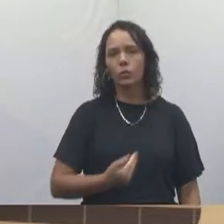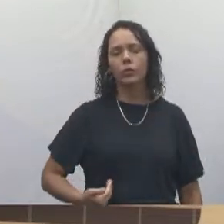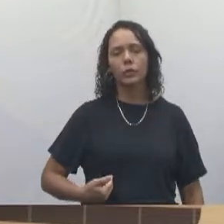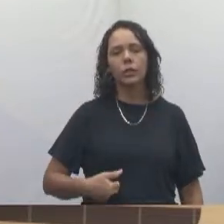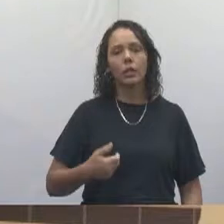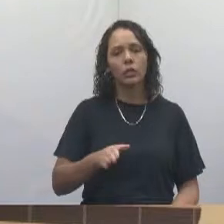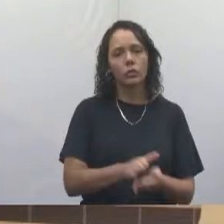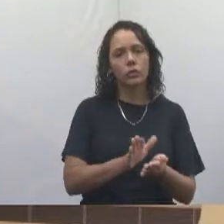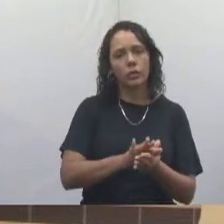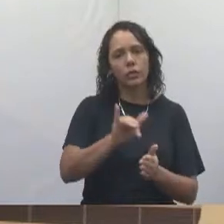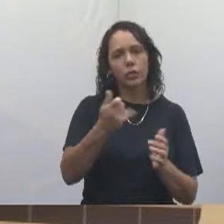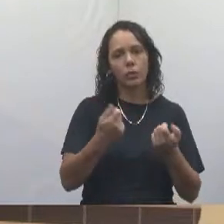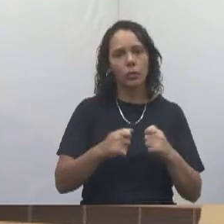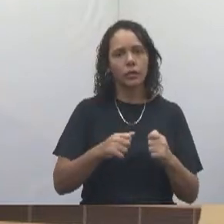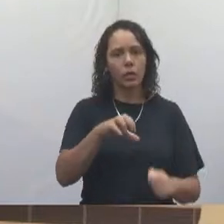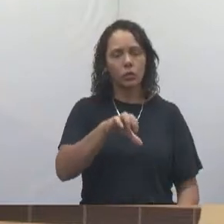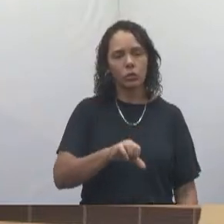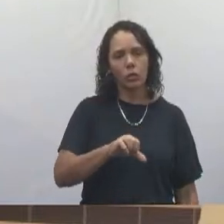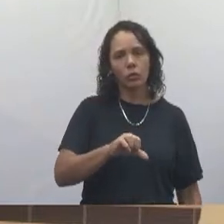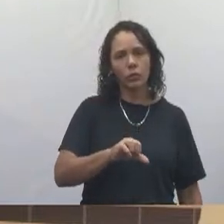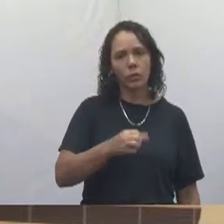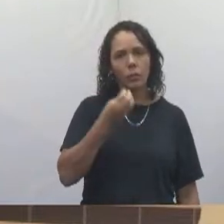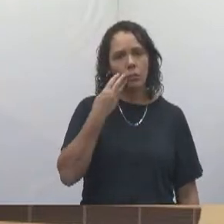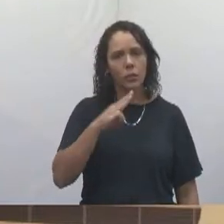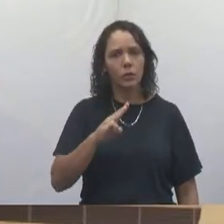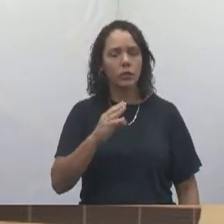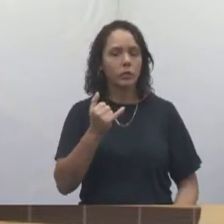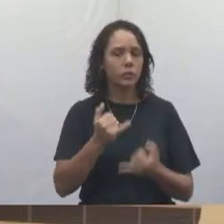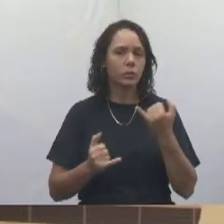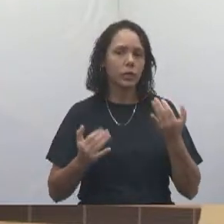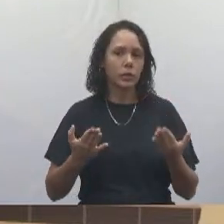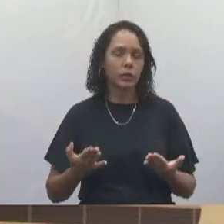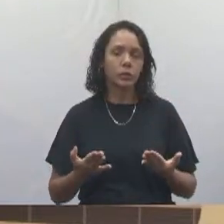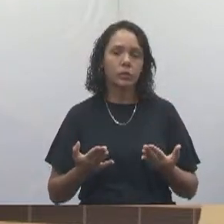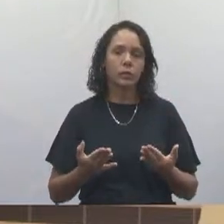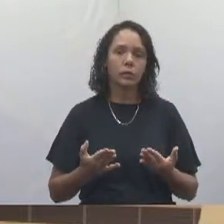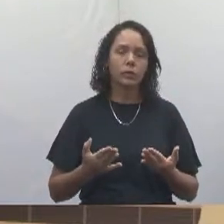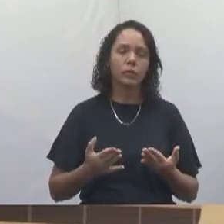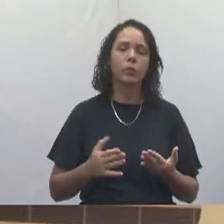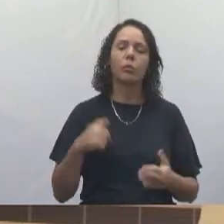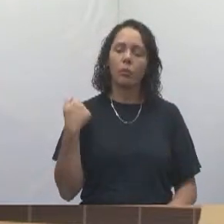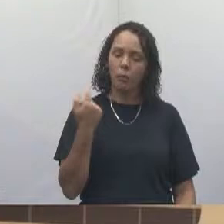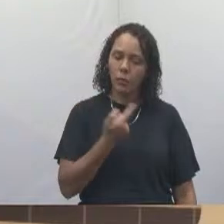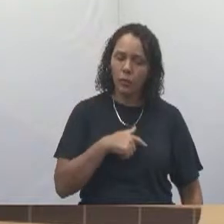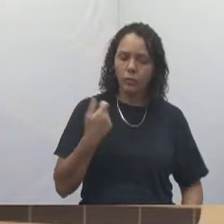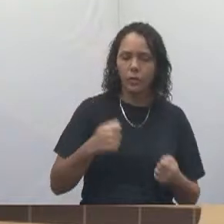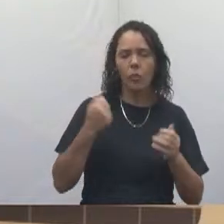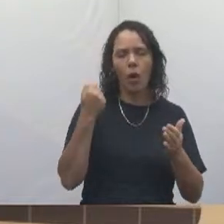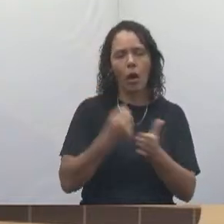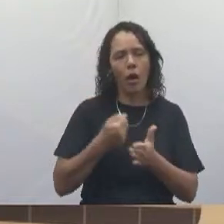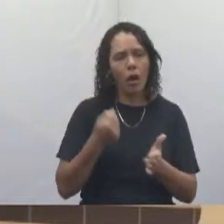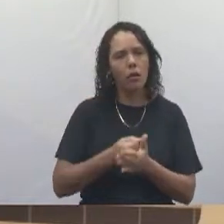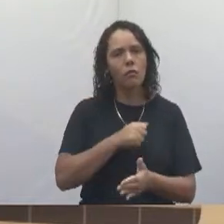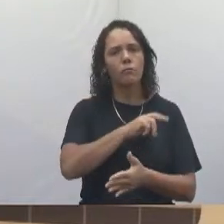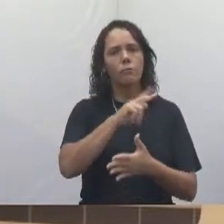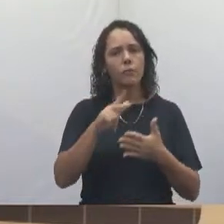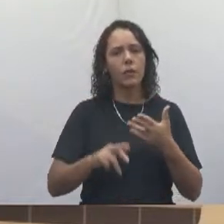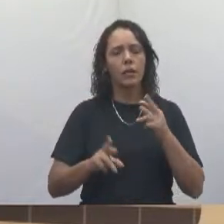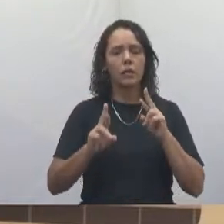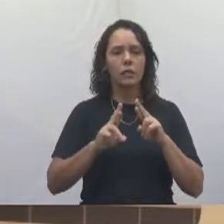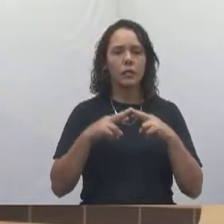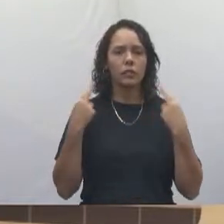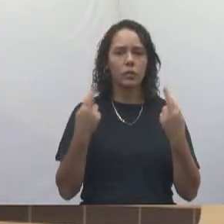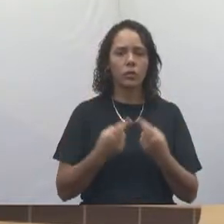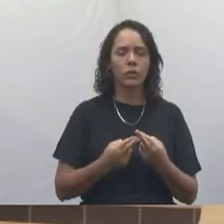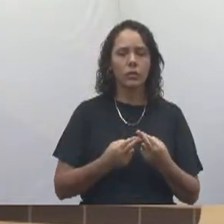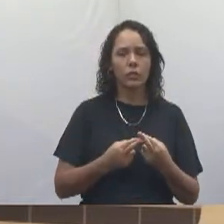milhões em 2023 do governo federal. Depois de muita insistência, várias reuniões, procurei todo